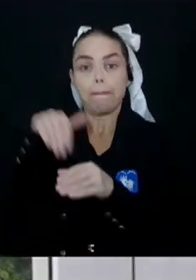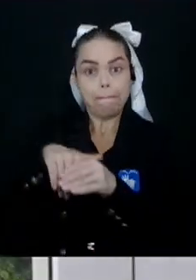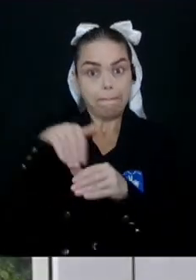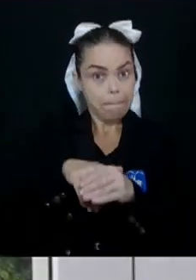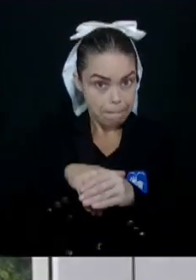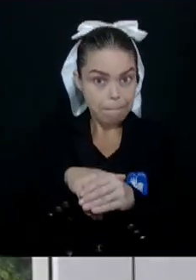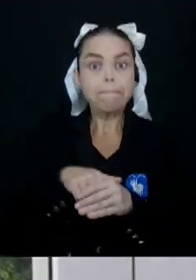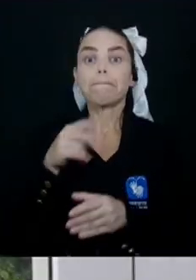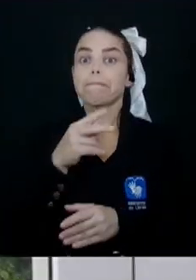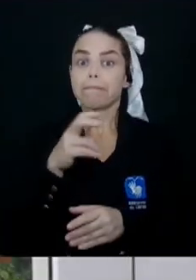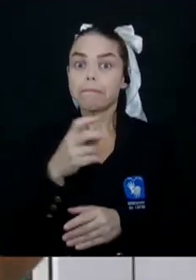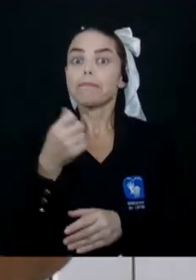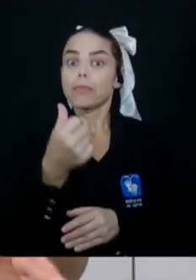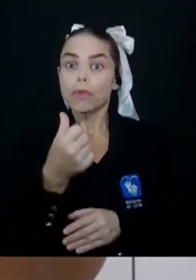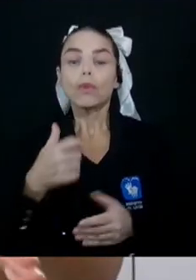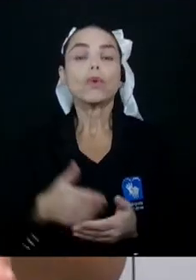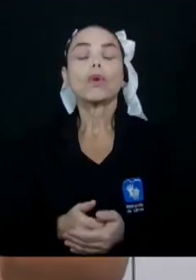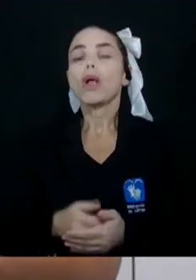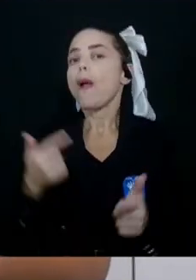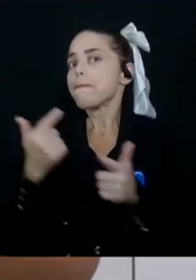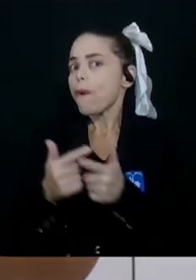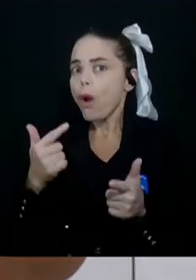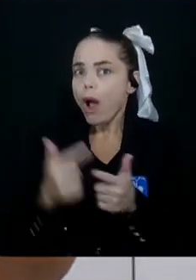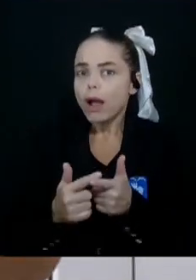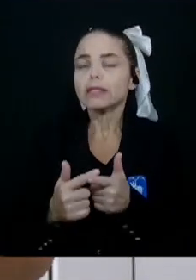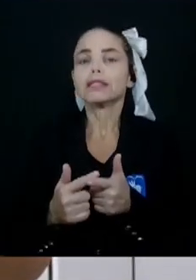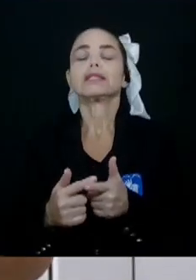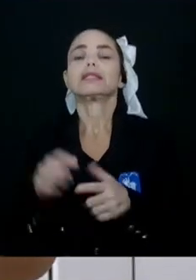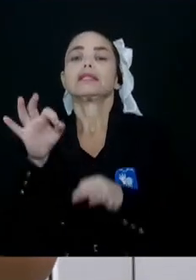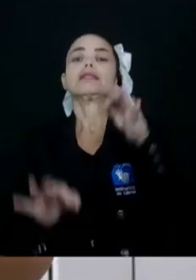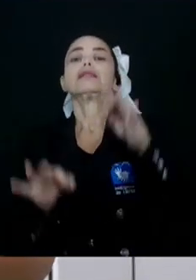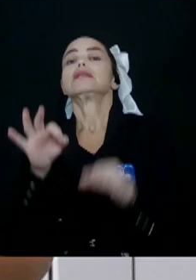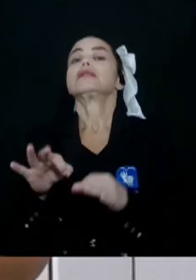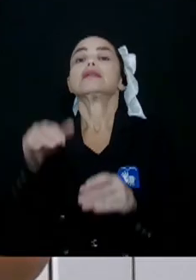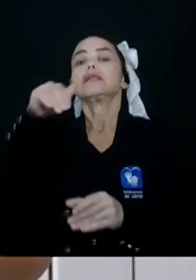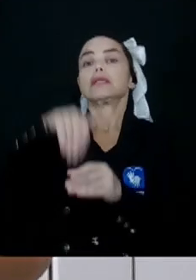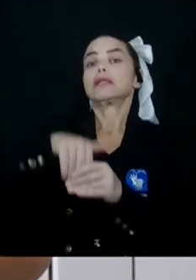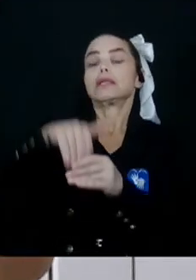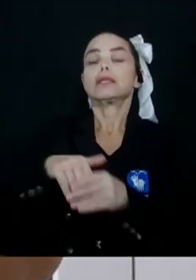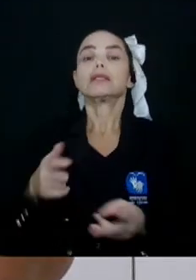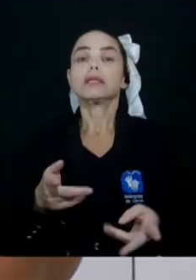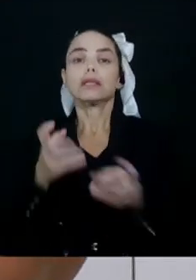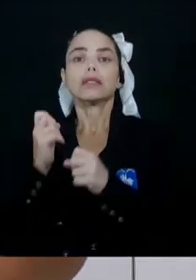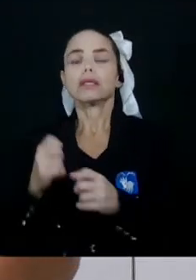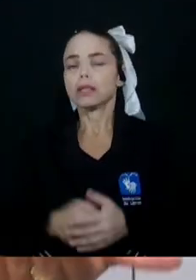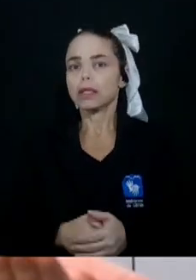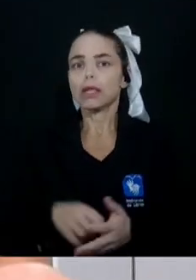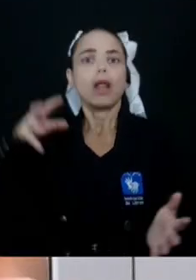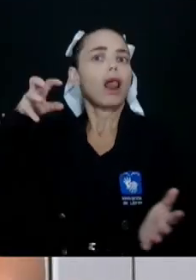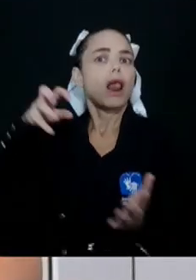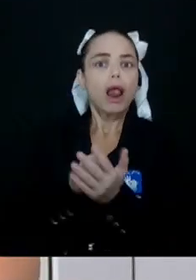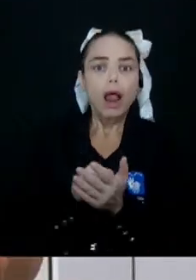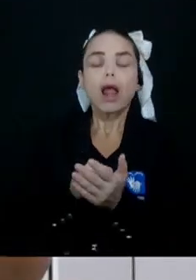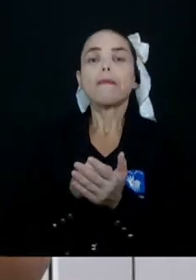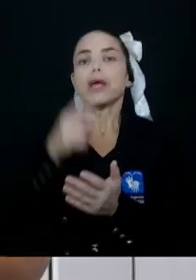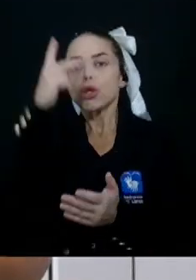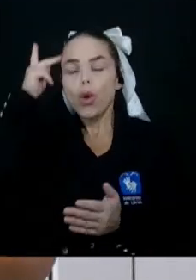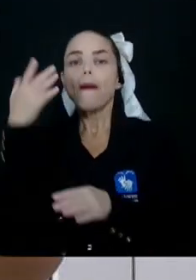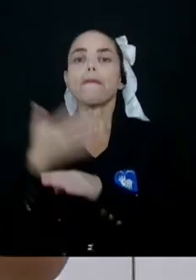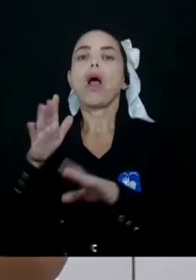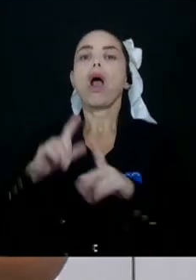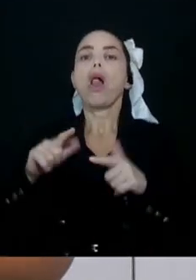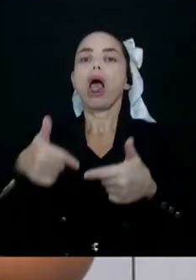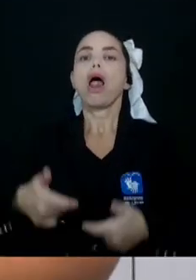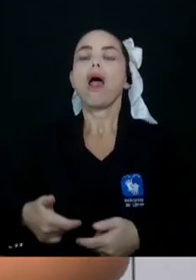2026, porque a Justiça Eleitoral recebe inscrições para quem quer atuar como mesário neste